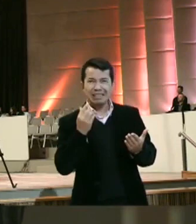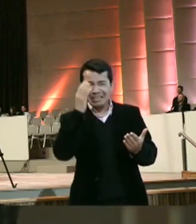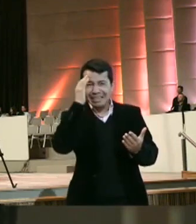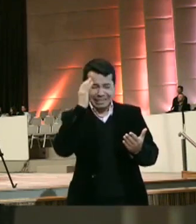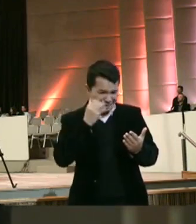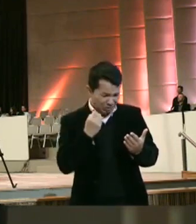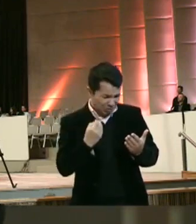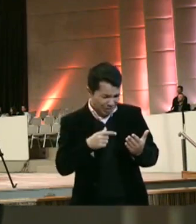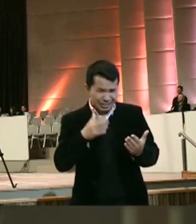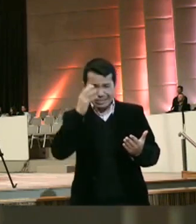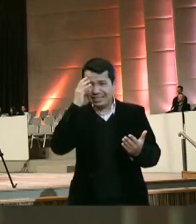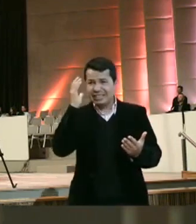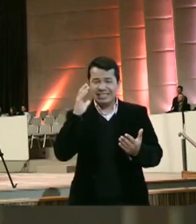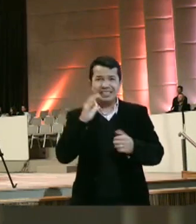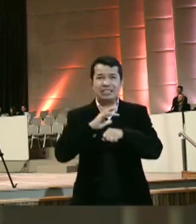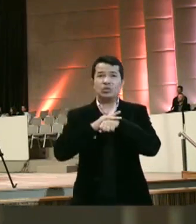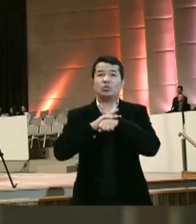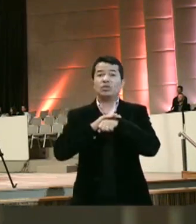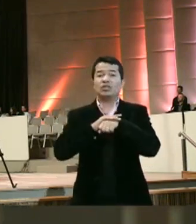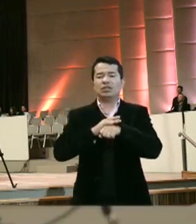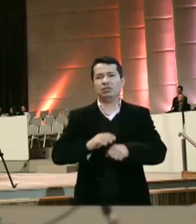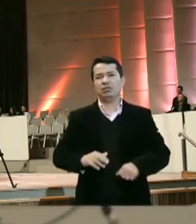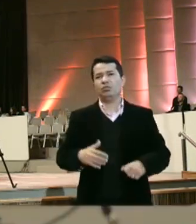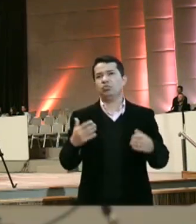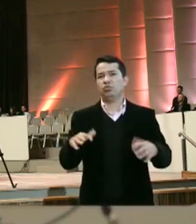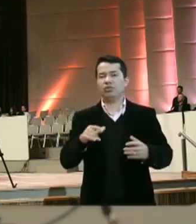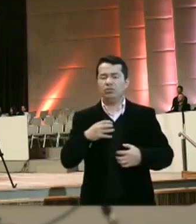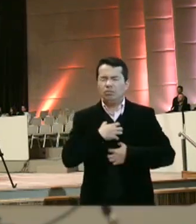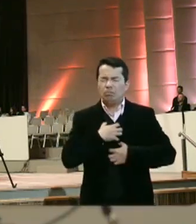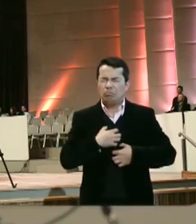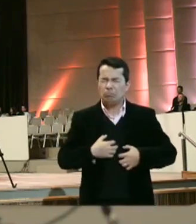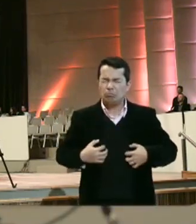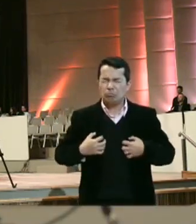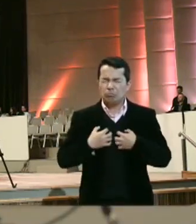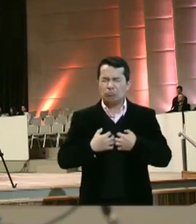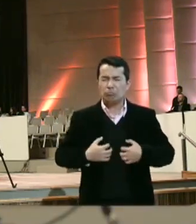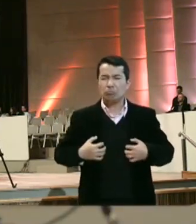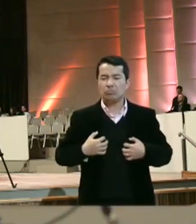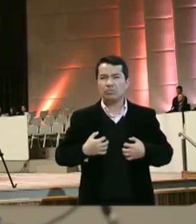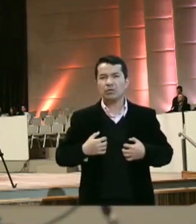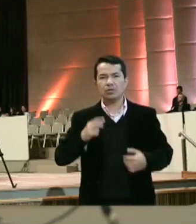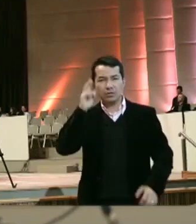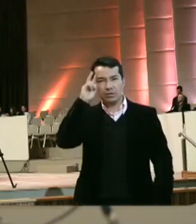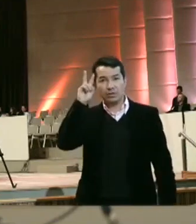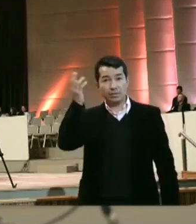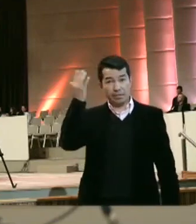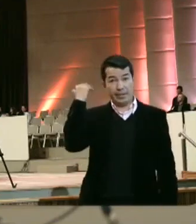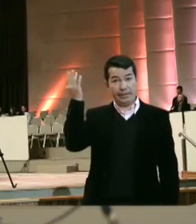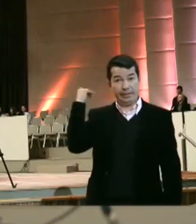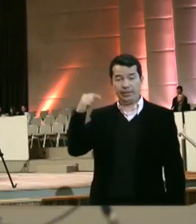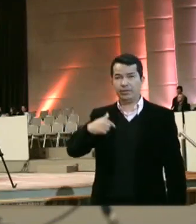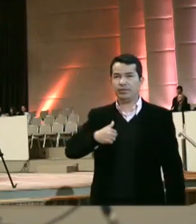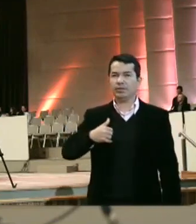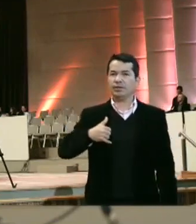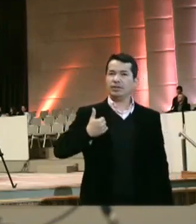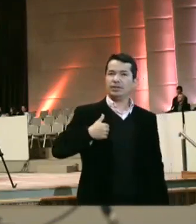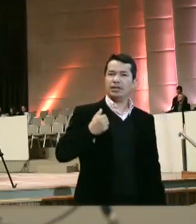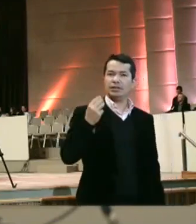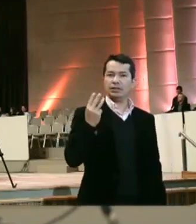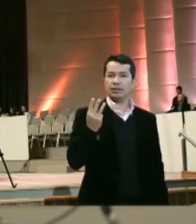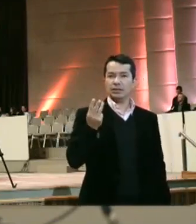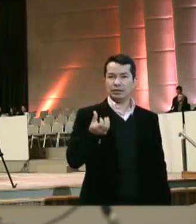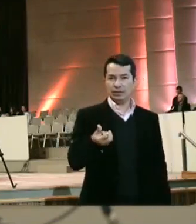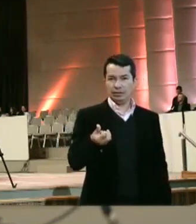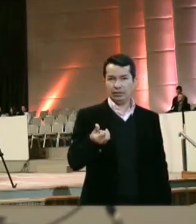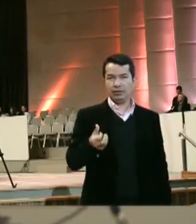abatido, não é? Eu tinha 36 anos de idade quando eu vi no meu exame pela primeira